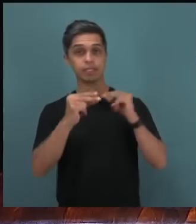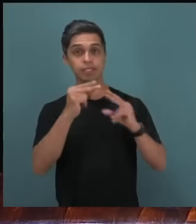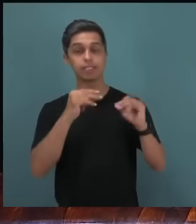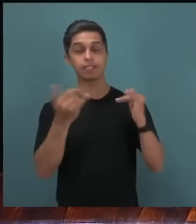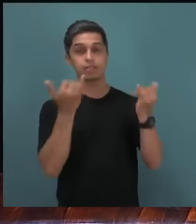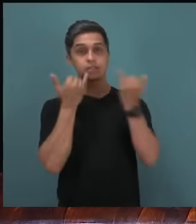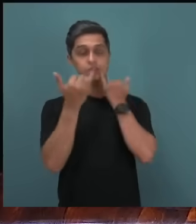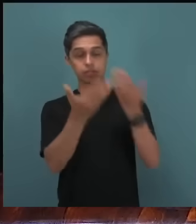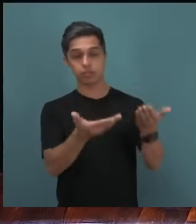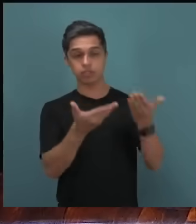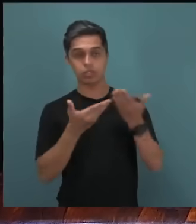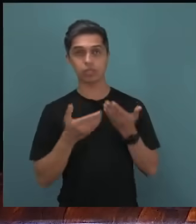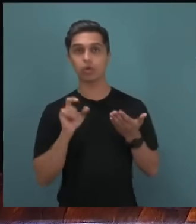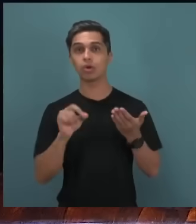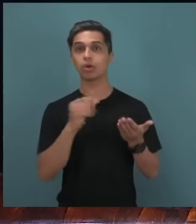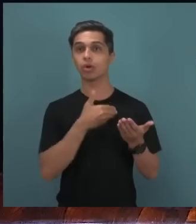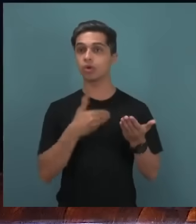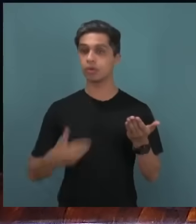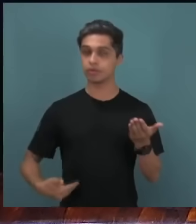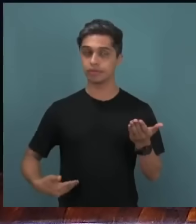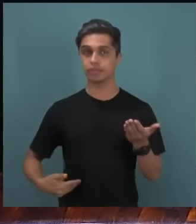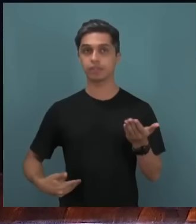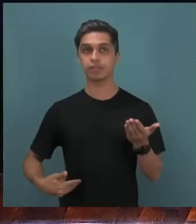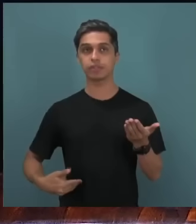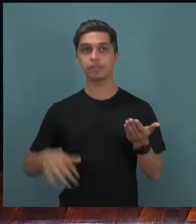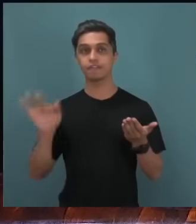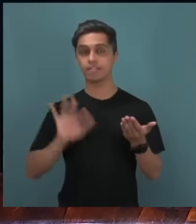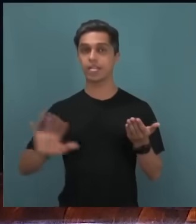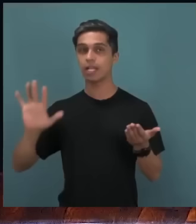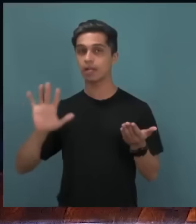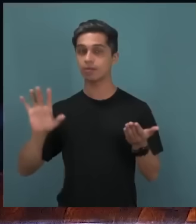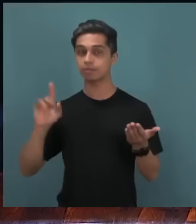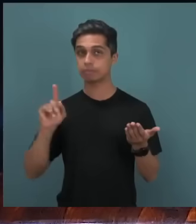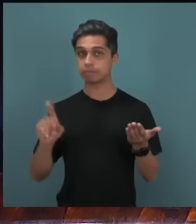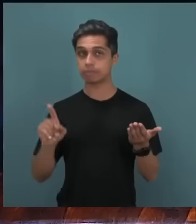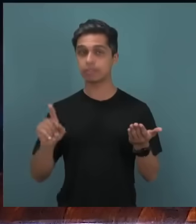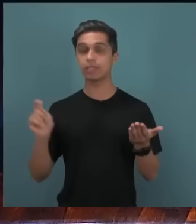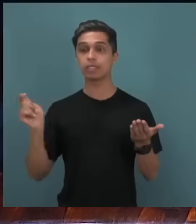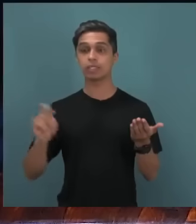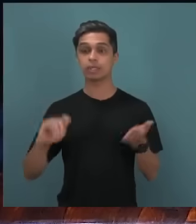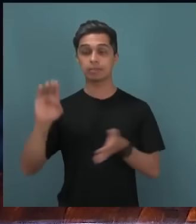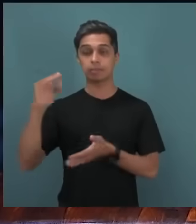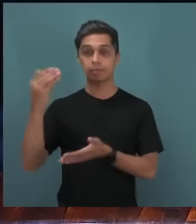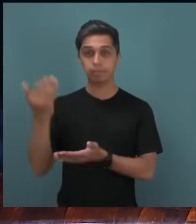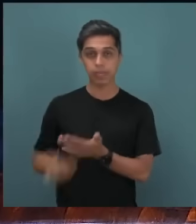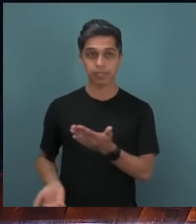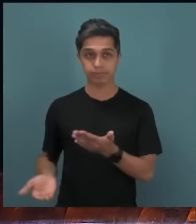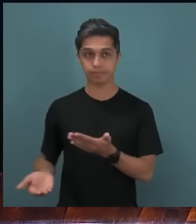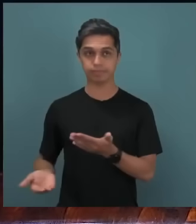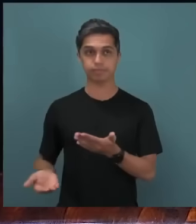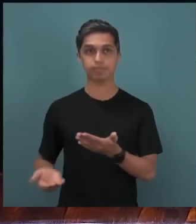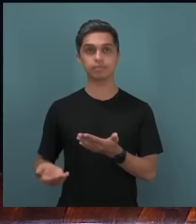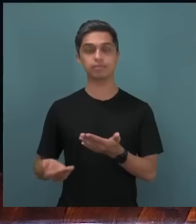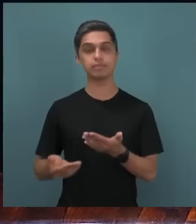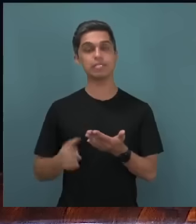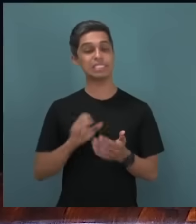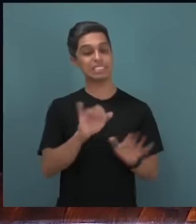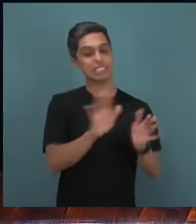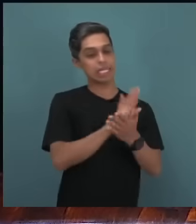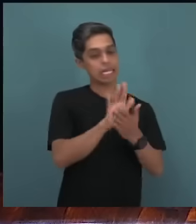recebi, que o governo federal poderá perder, se nada for feito,